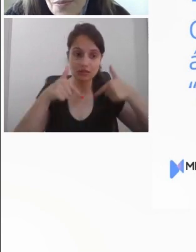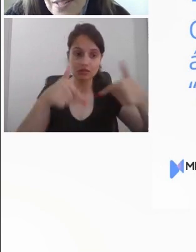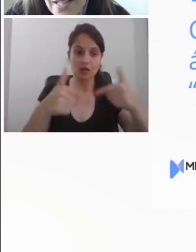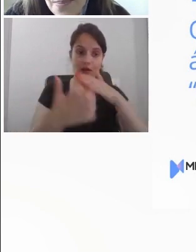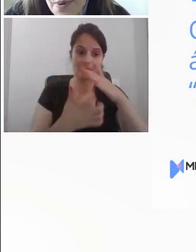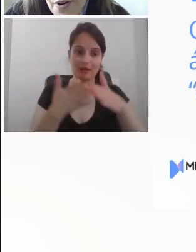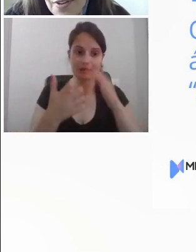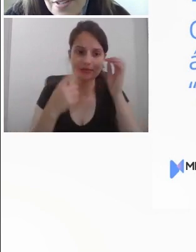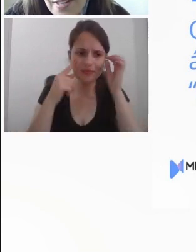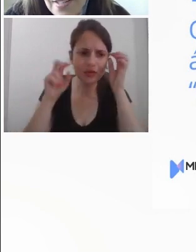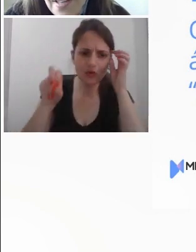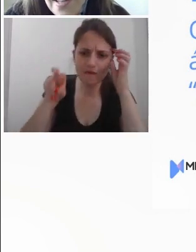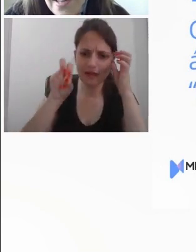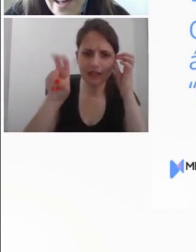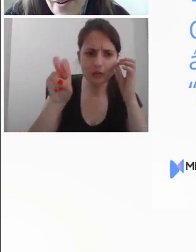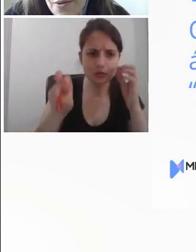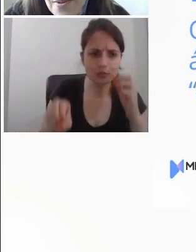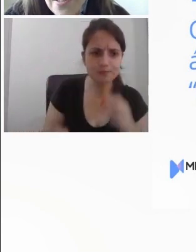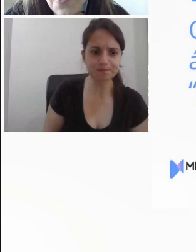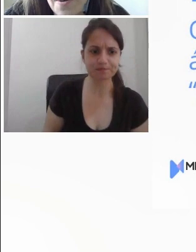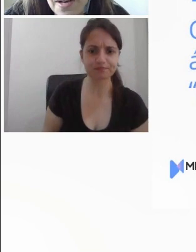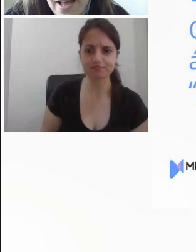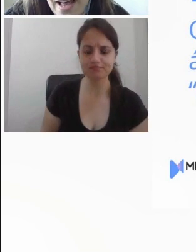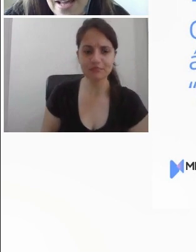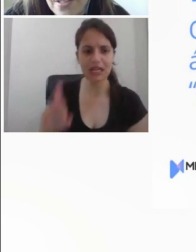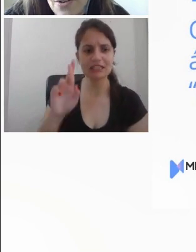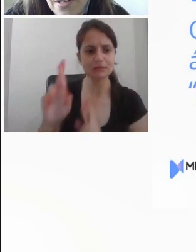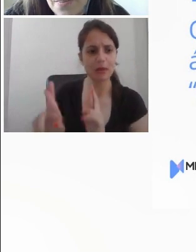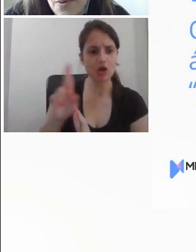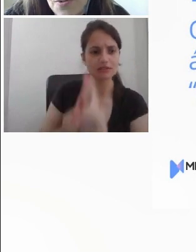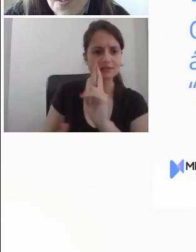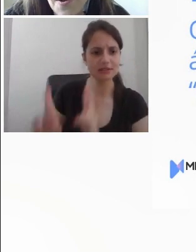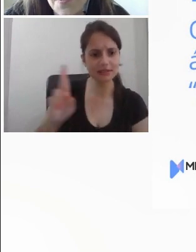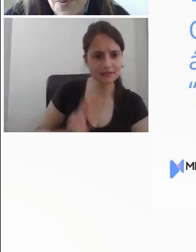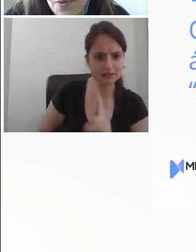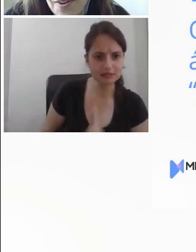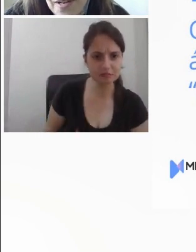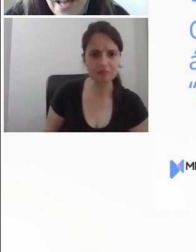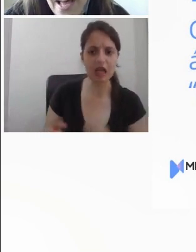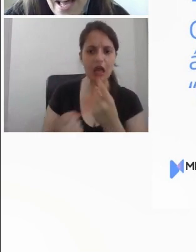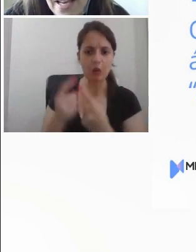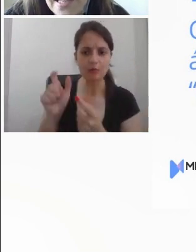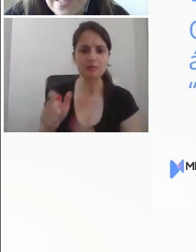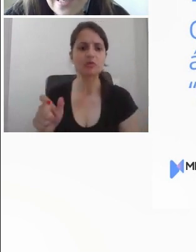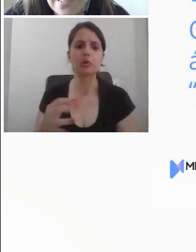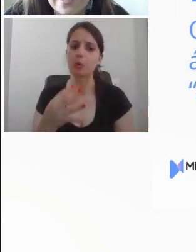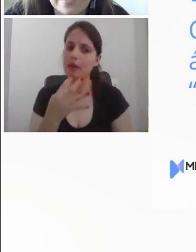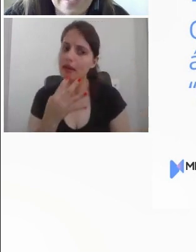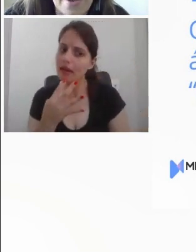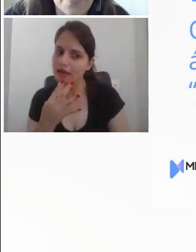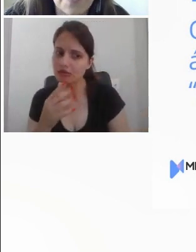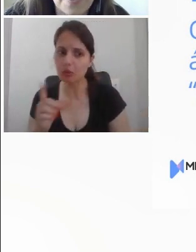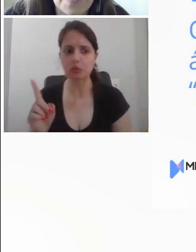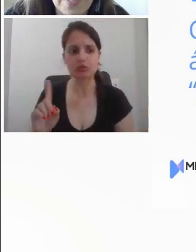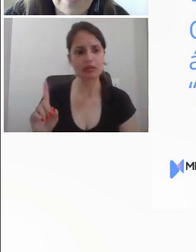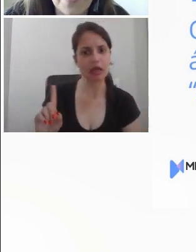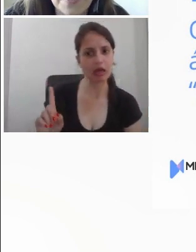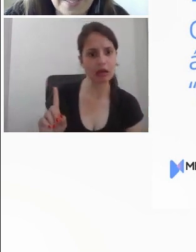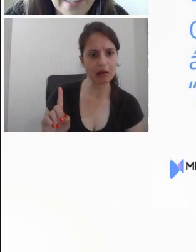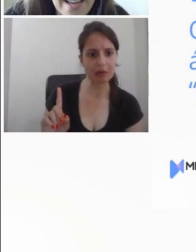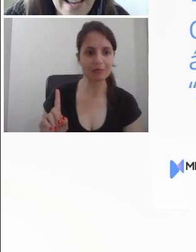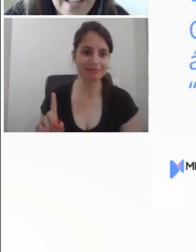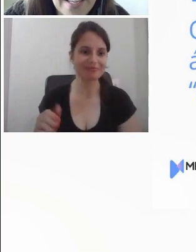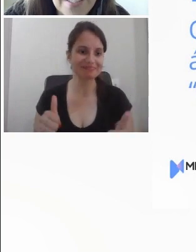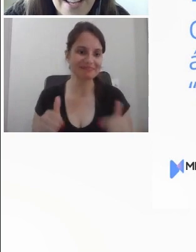vendo aqui algumas respostas algumas são familiares outras poucos pouco familiares Legal vamos lá